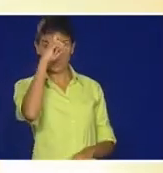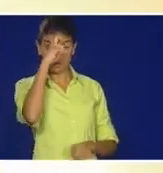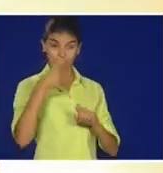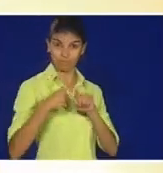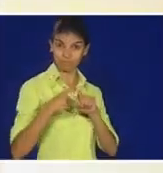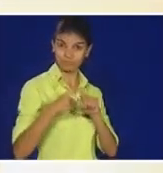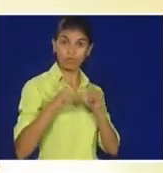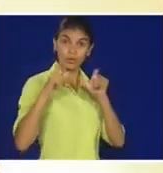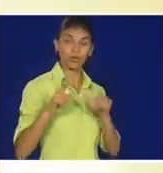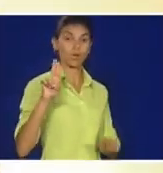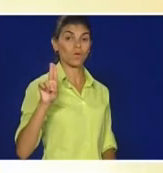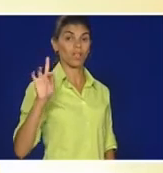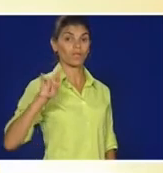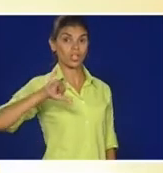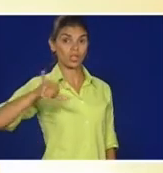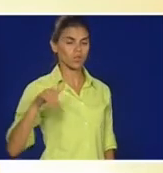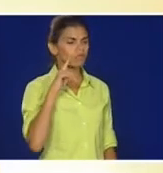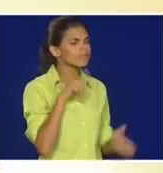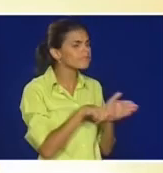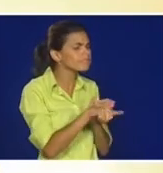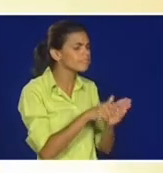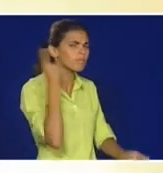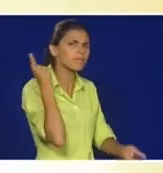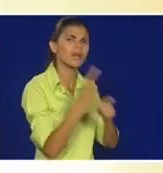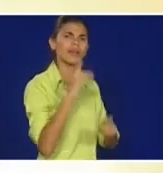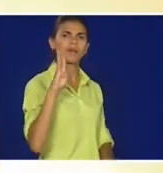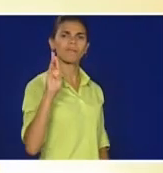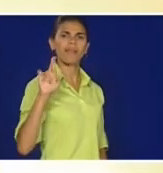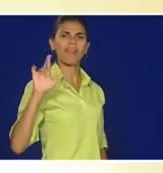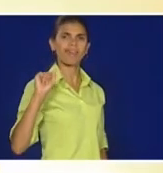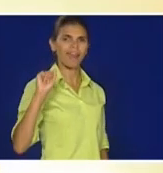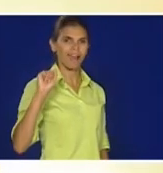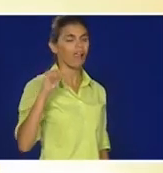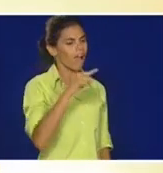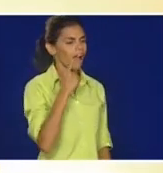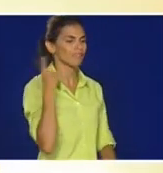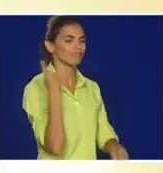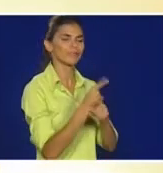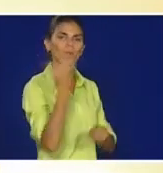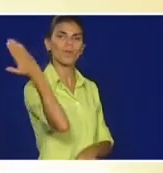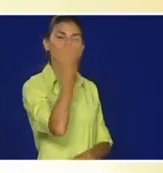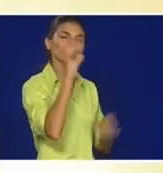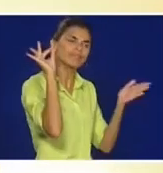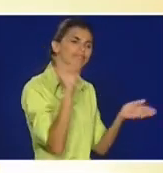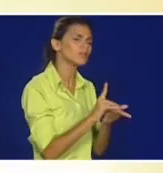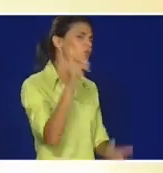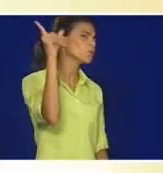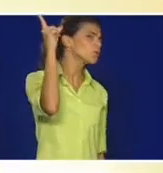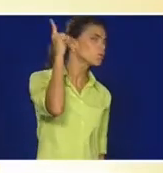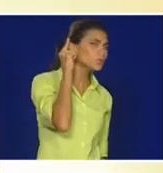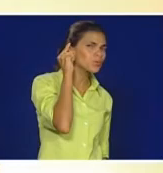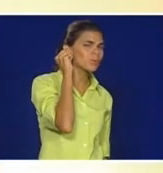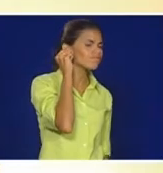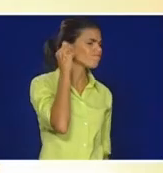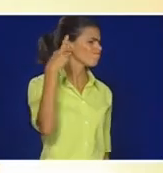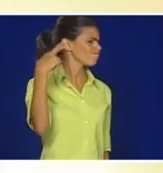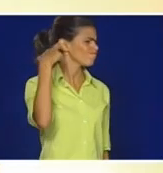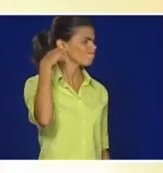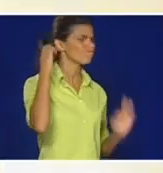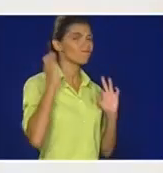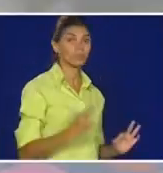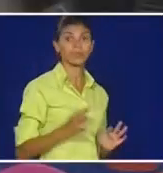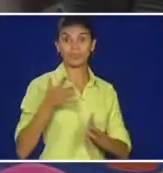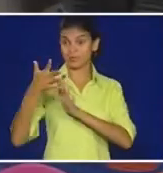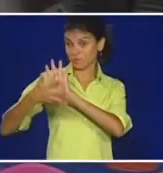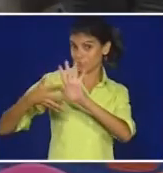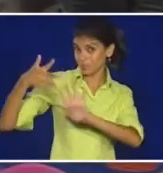Hospital do Fundão e eu consegui fazer o exame Ubera. E aí então, a partir desse momento, foi provado que ele tinha uma perca muito